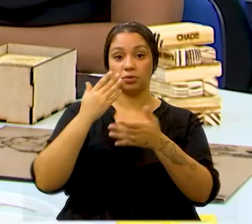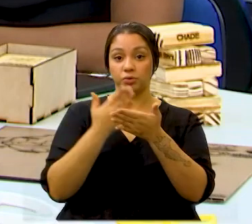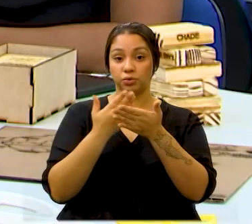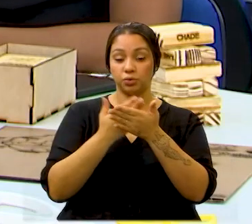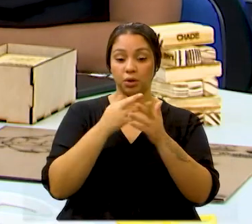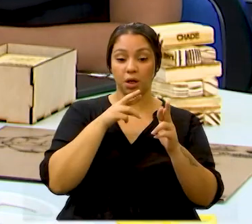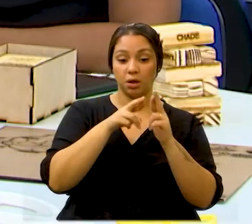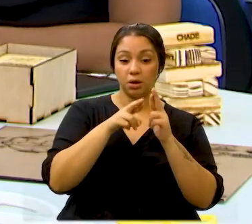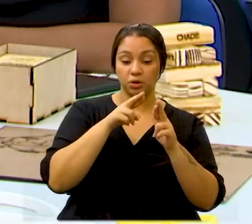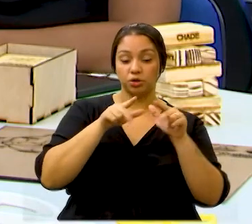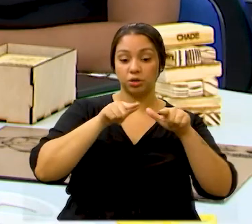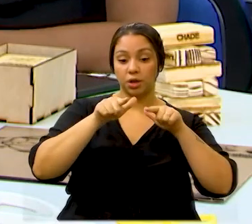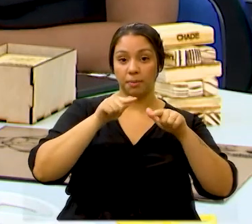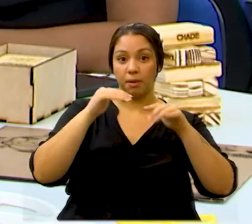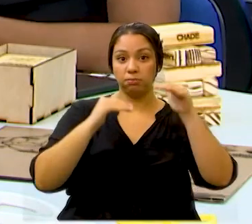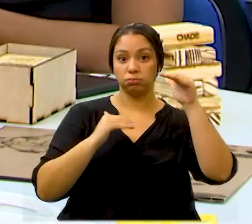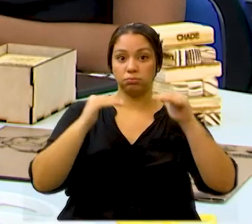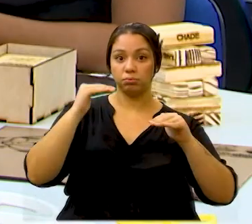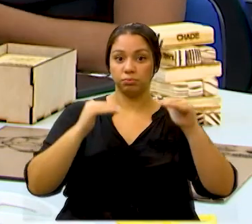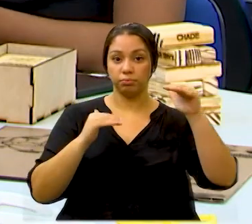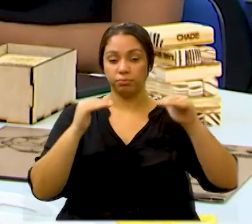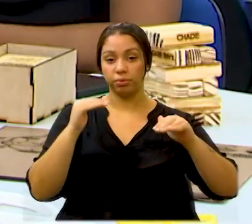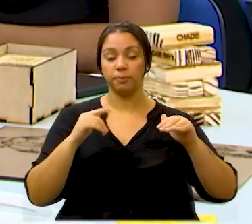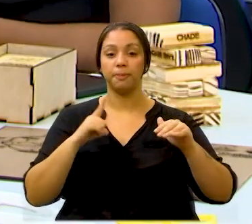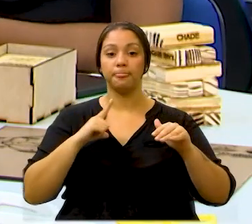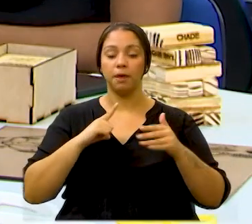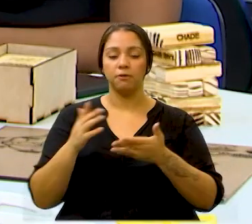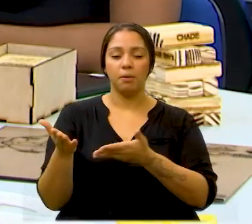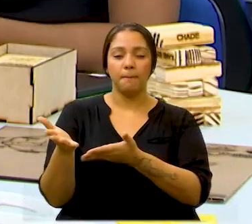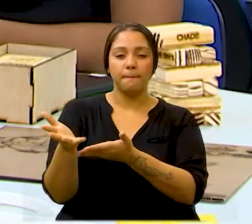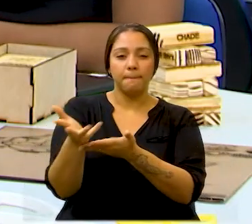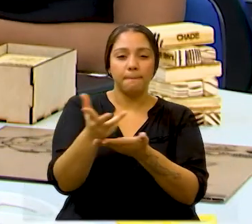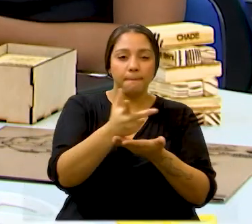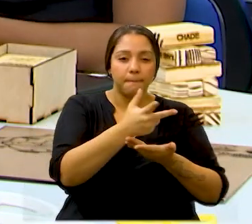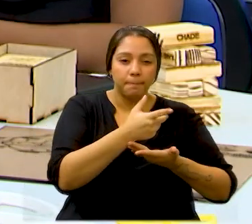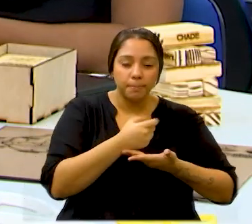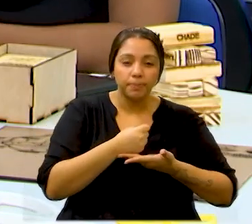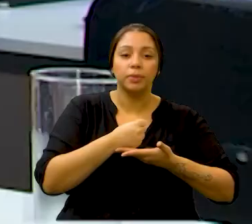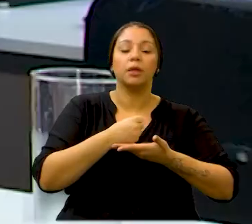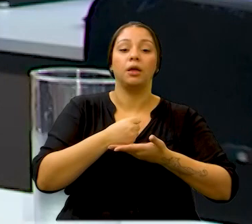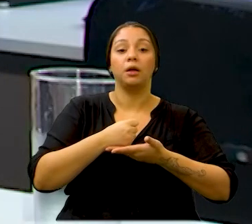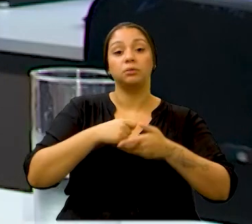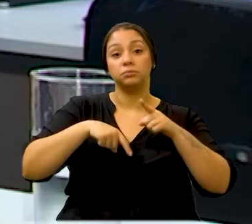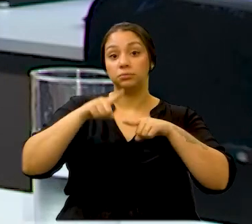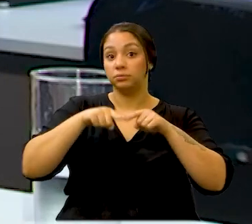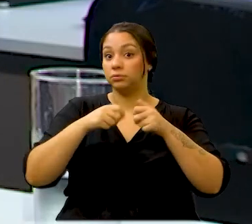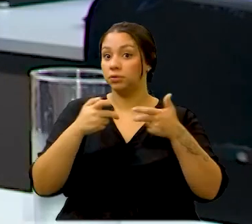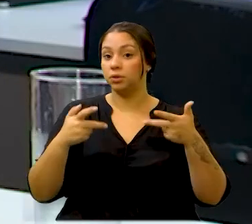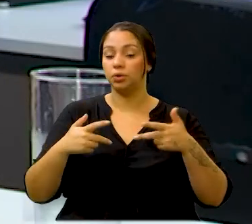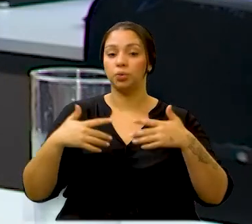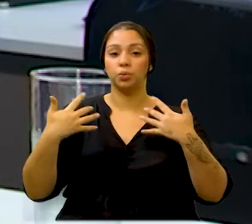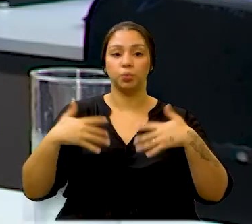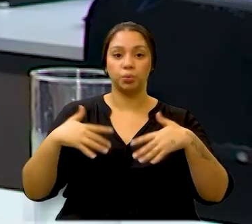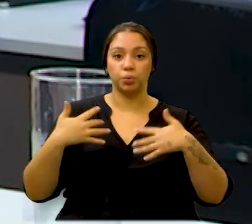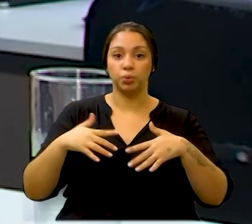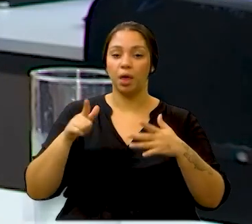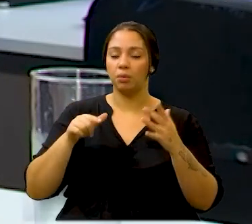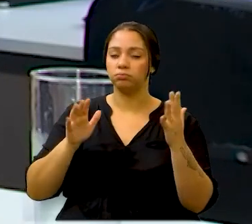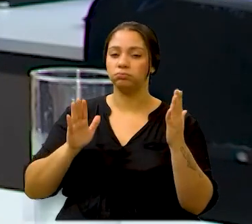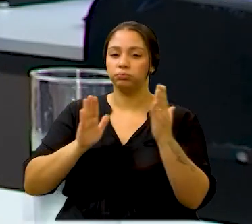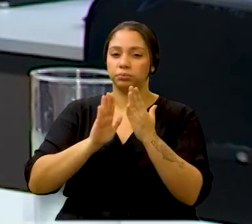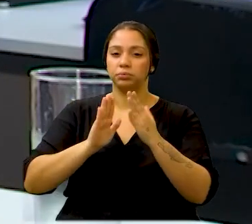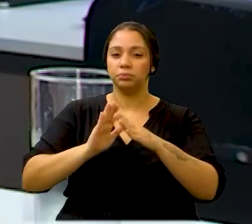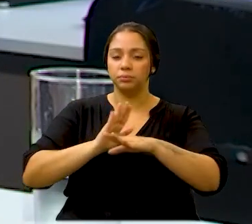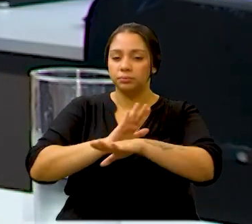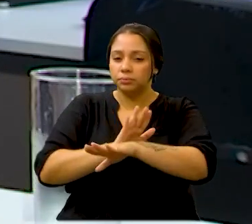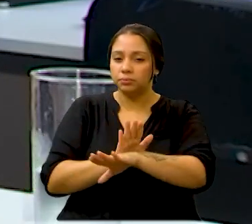Estudos das Relações de Trabalho e Desigualdade, captou, né, recursos para construir um grande projeto de enfrentamento ao racismo,